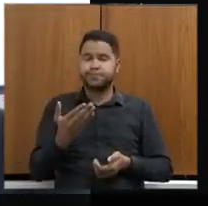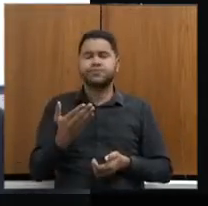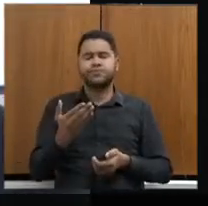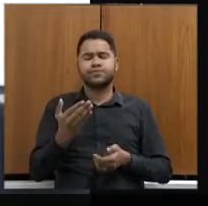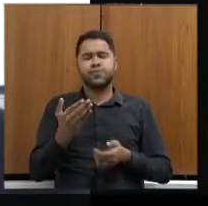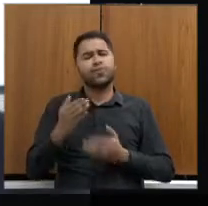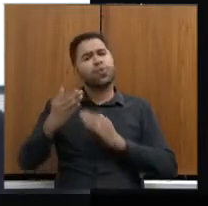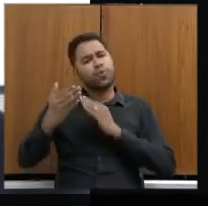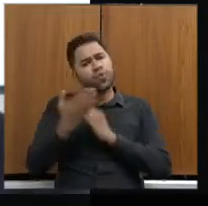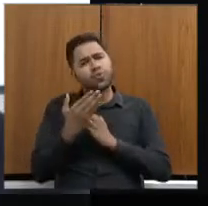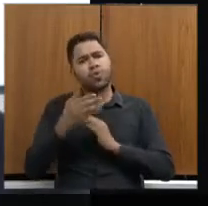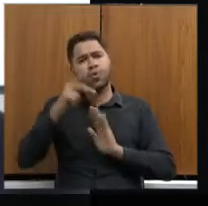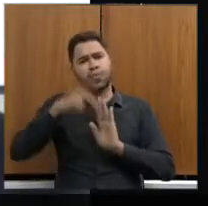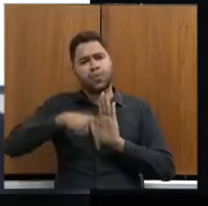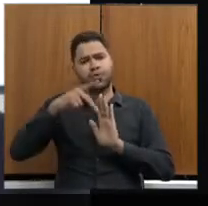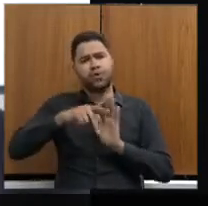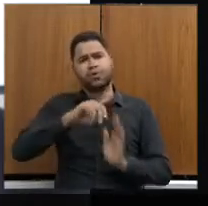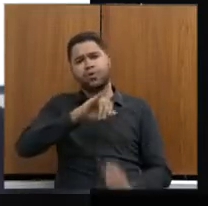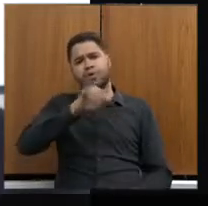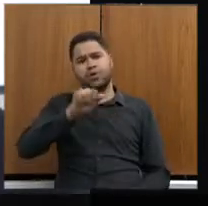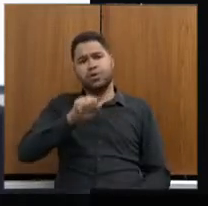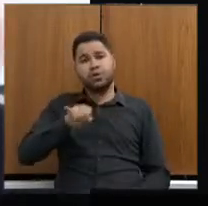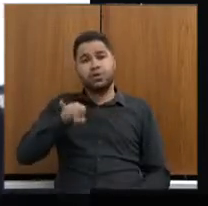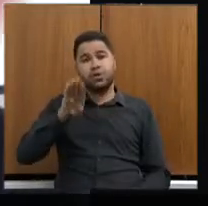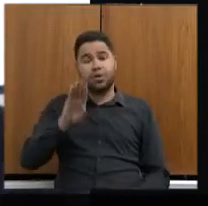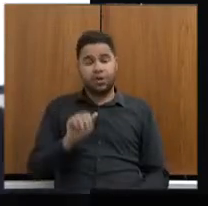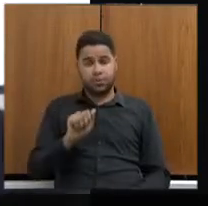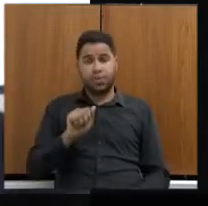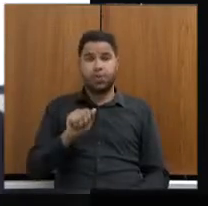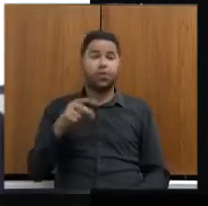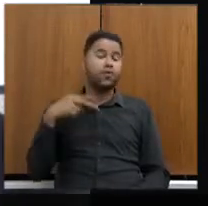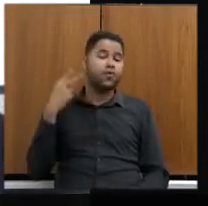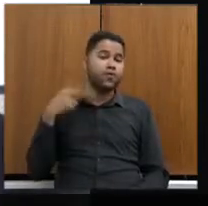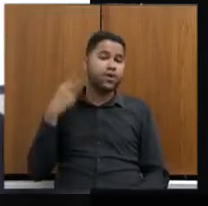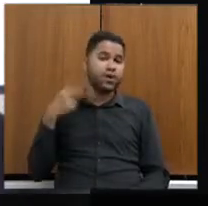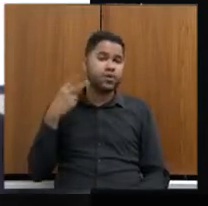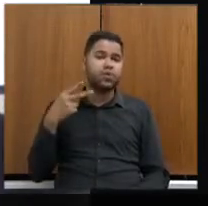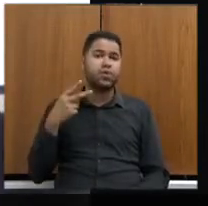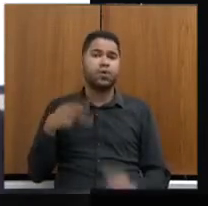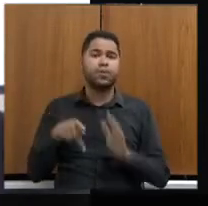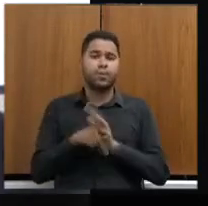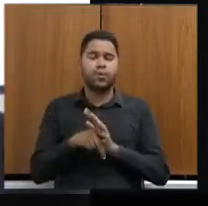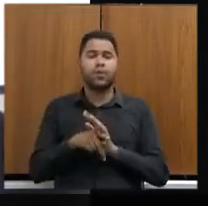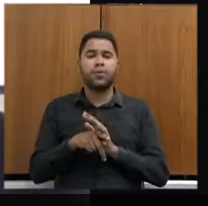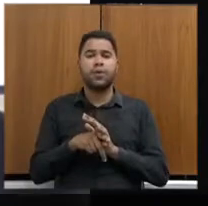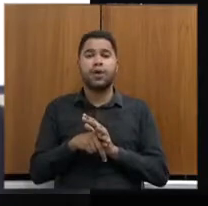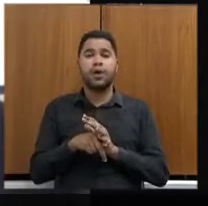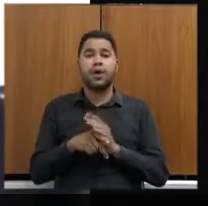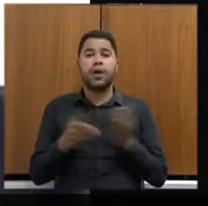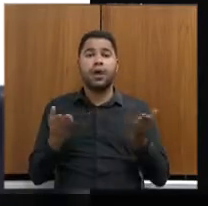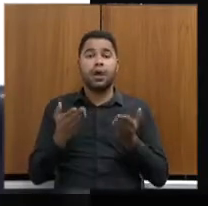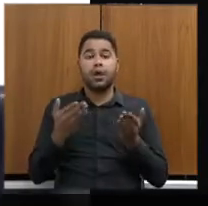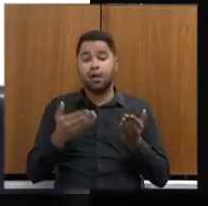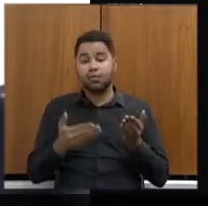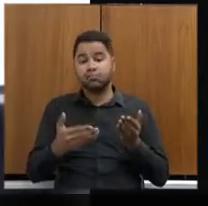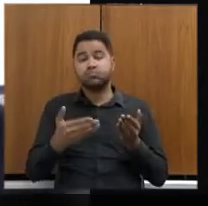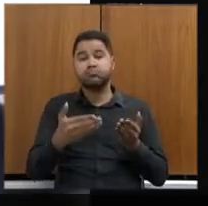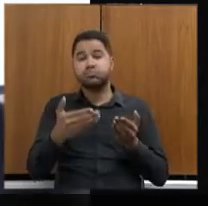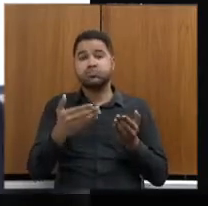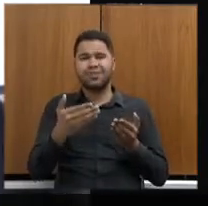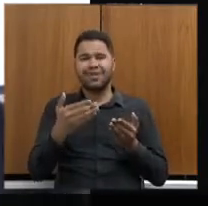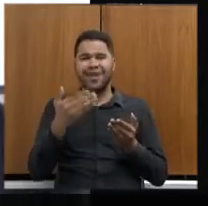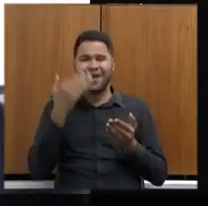socorro para o projeto o vereador presidente da Câmara não pode sair poder adesiva frente três agora lá na frente três